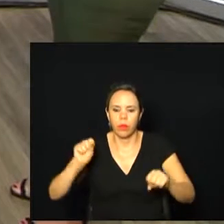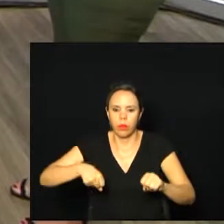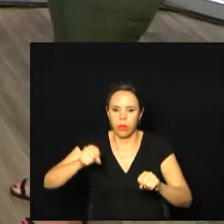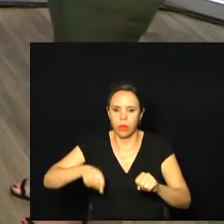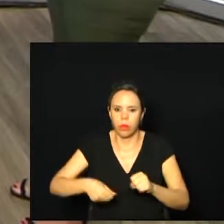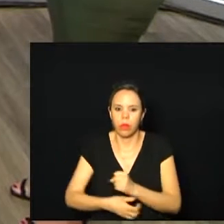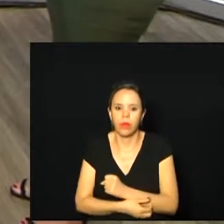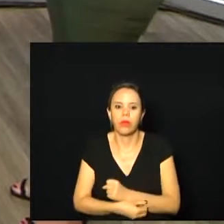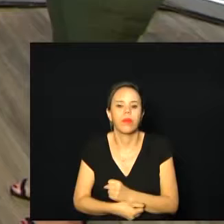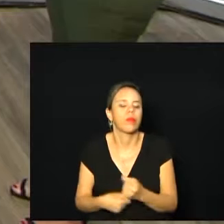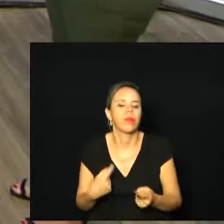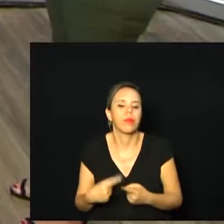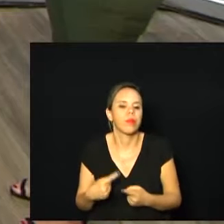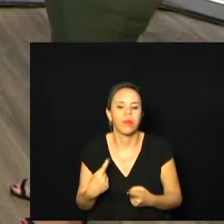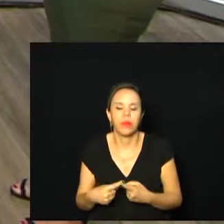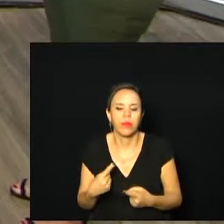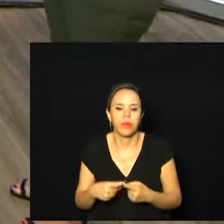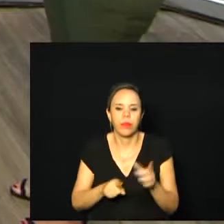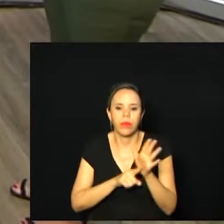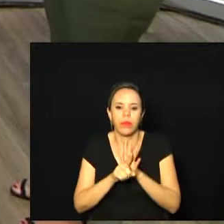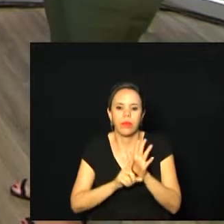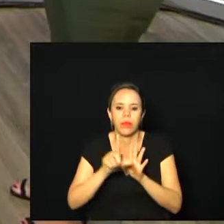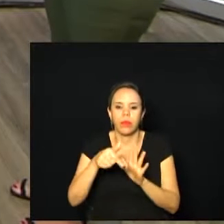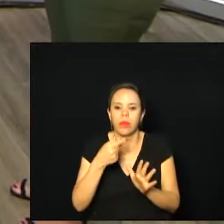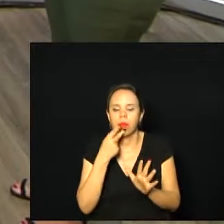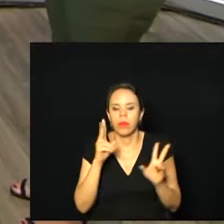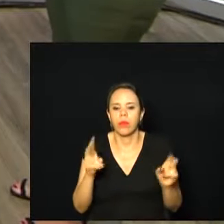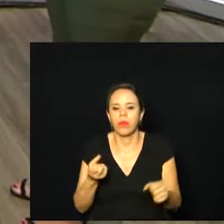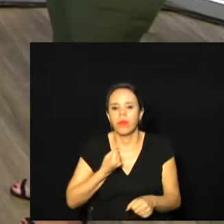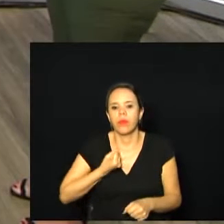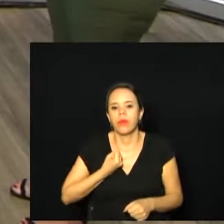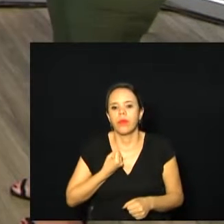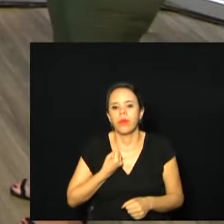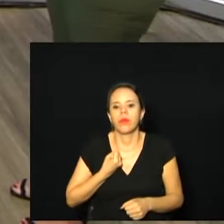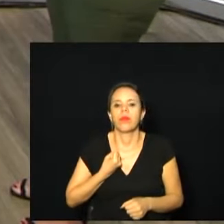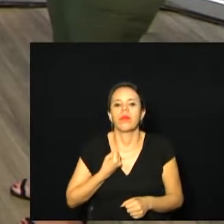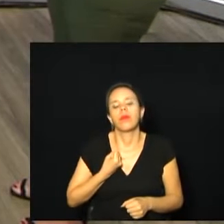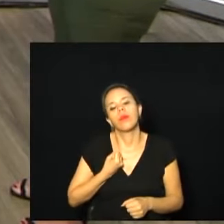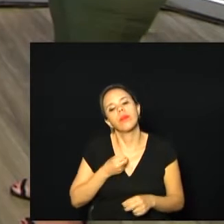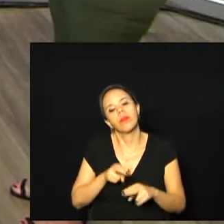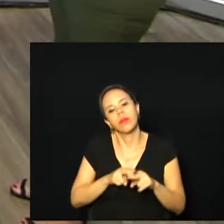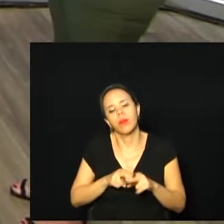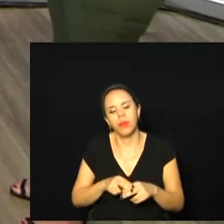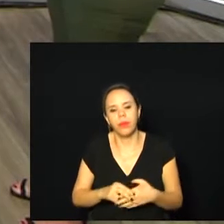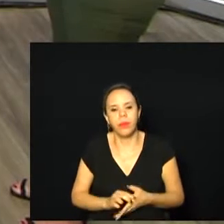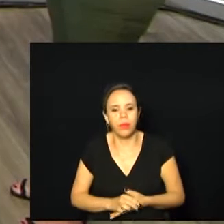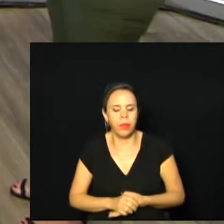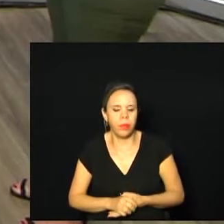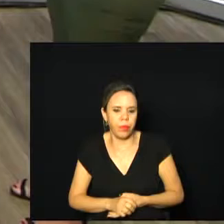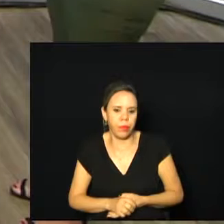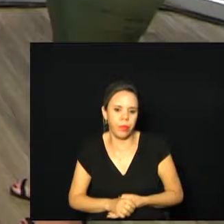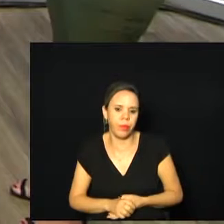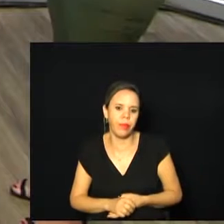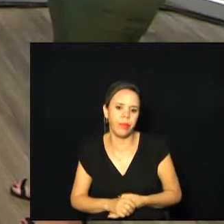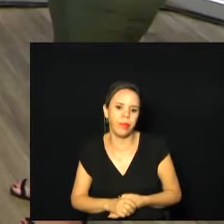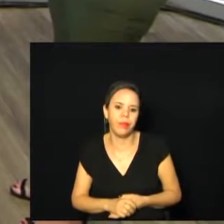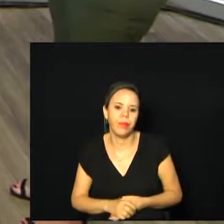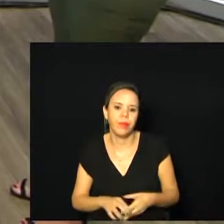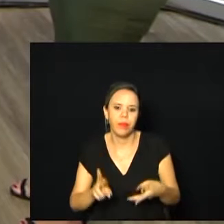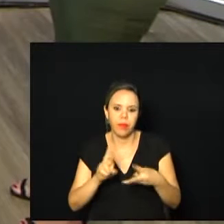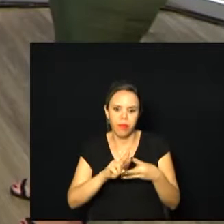isso justamente porque existe um estudo, daqui a pouco a gente vai falar dos números, mas justamente com esses 3 R's